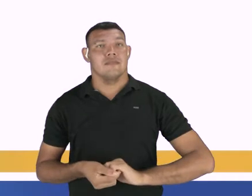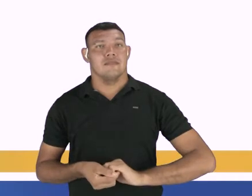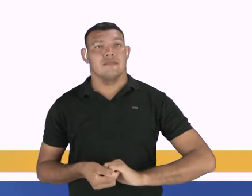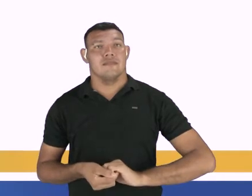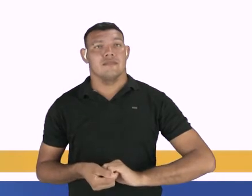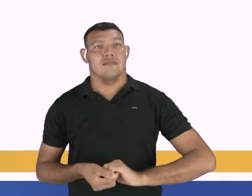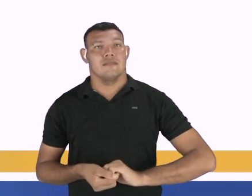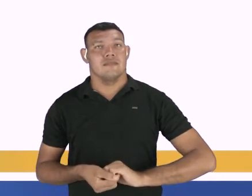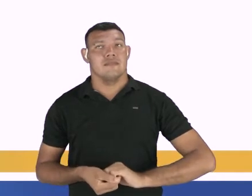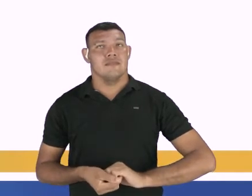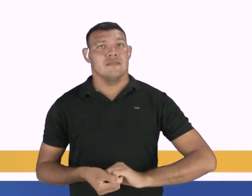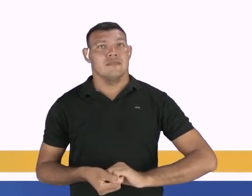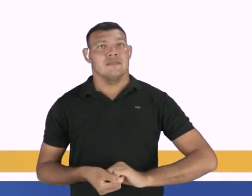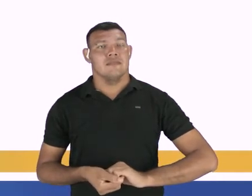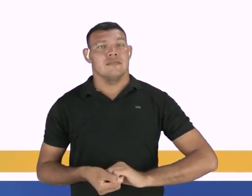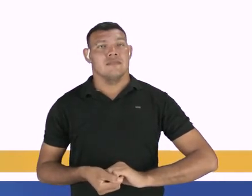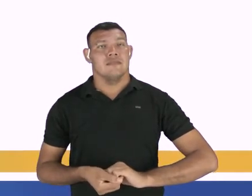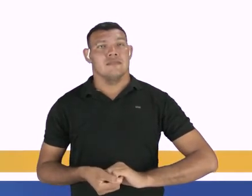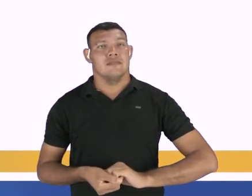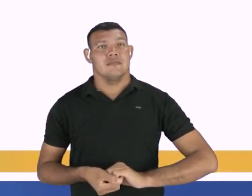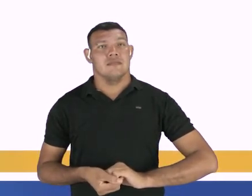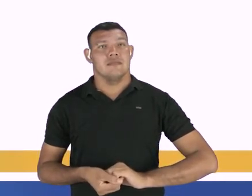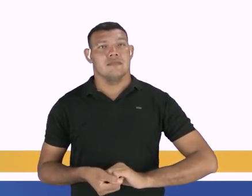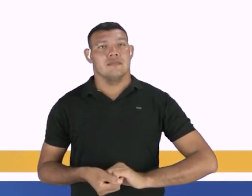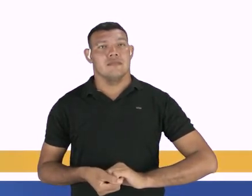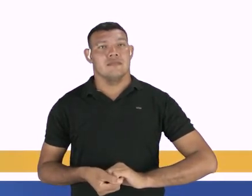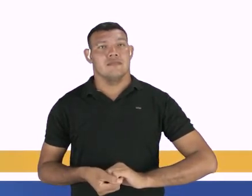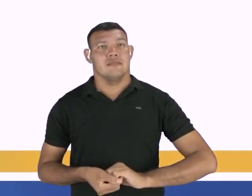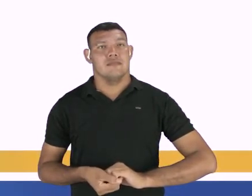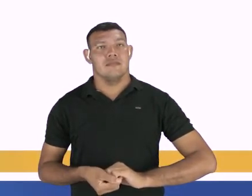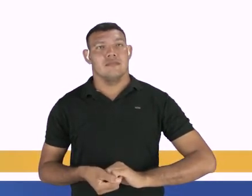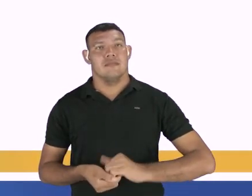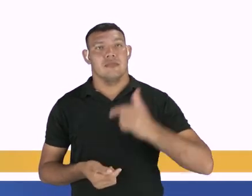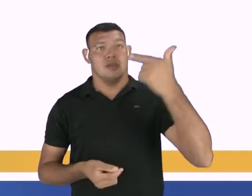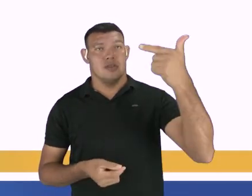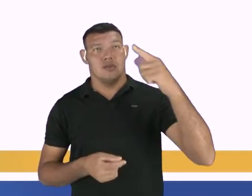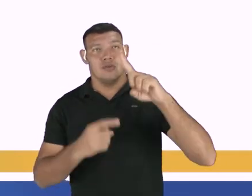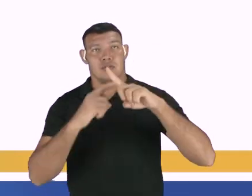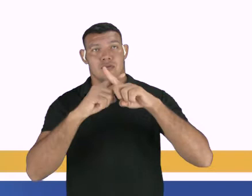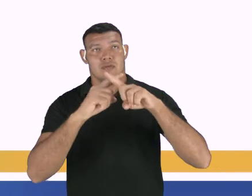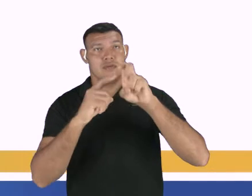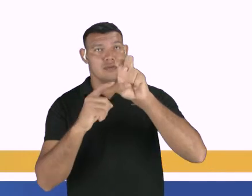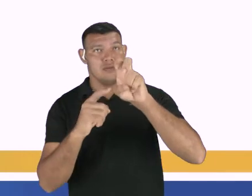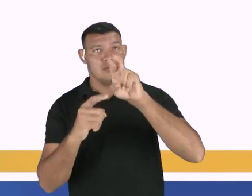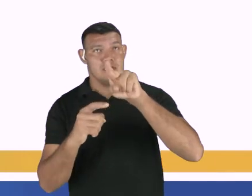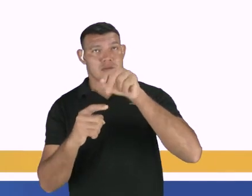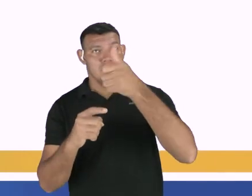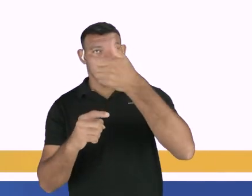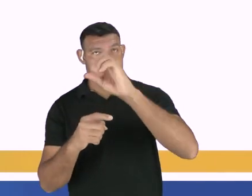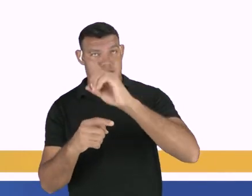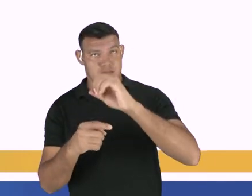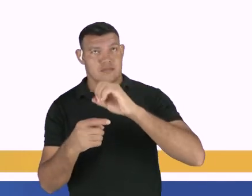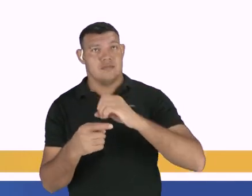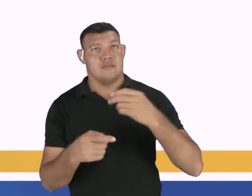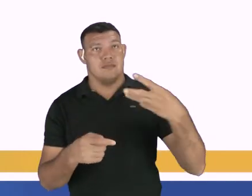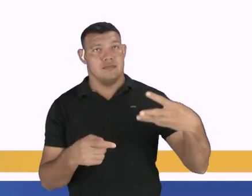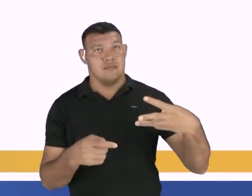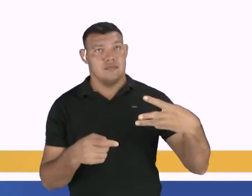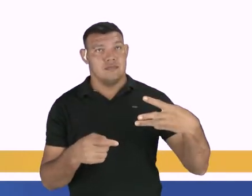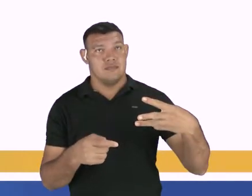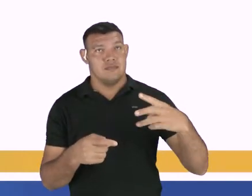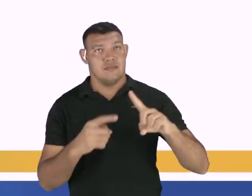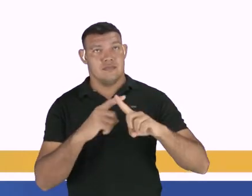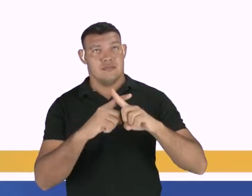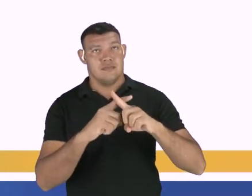pelo denominador da segunda fração, que é 7. Então, eu tenho lá 2 vezes 5, 10. 3 vezes